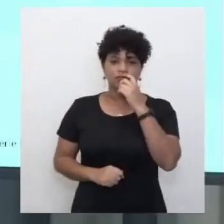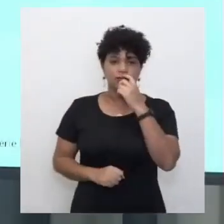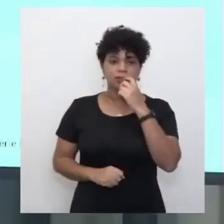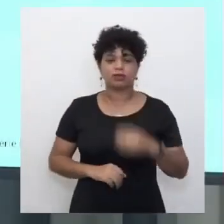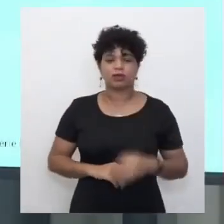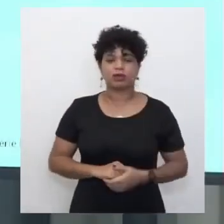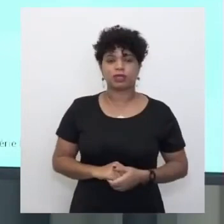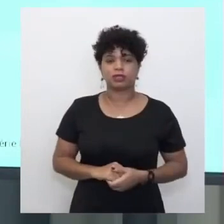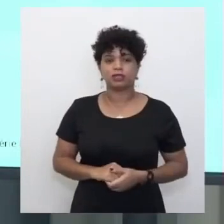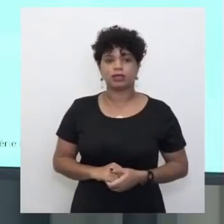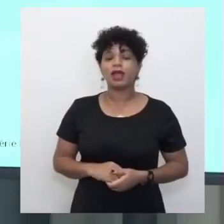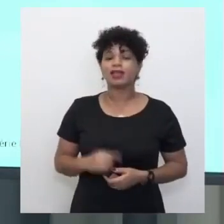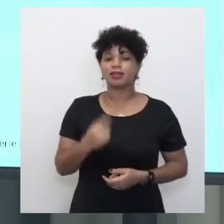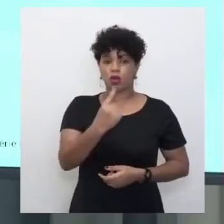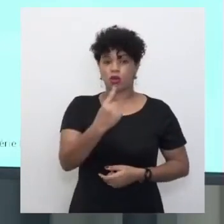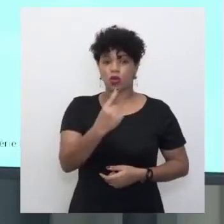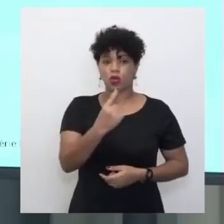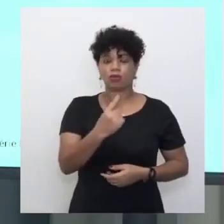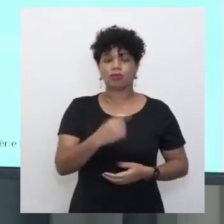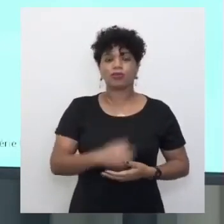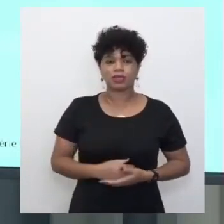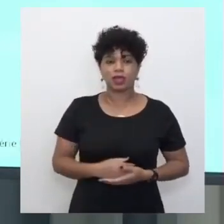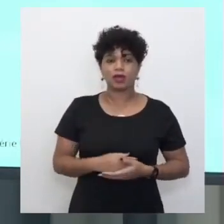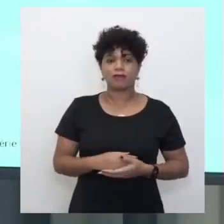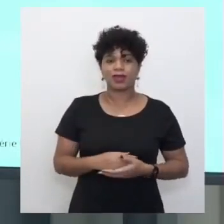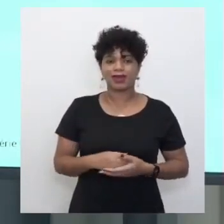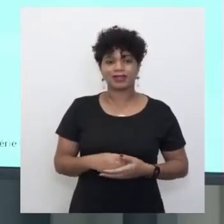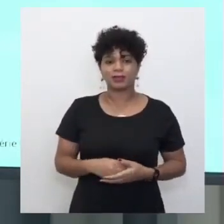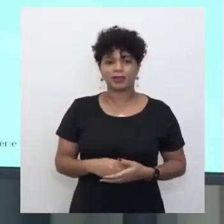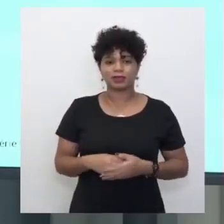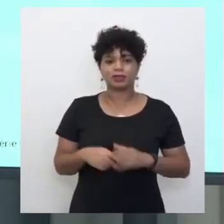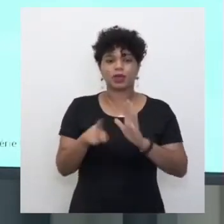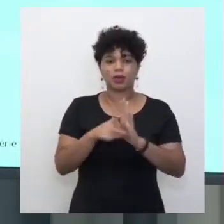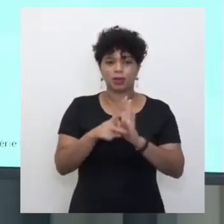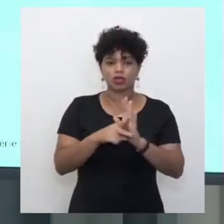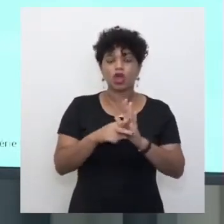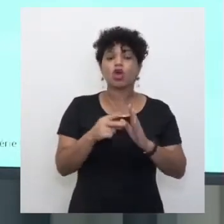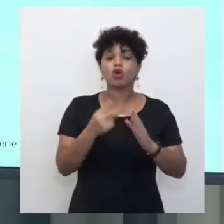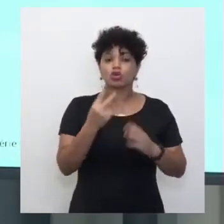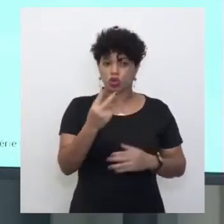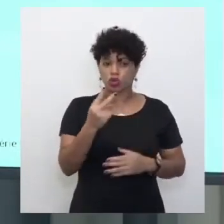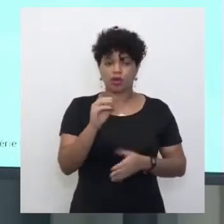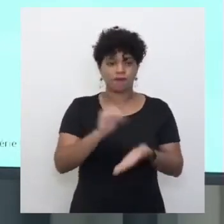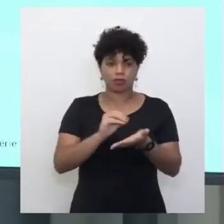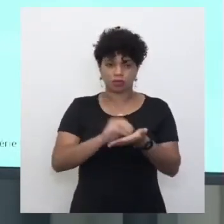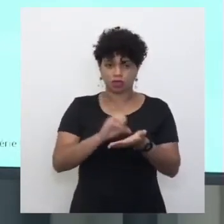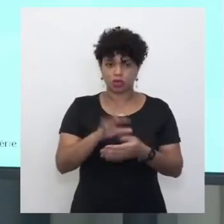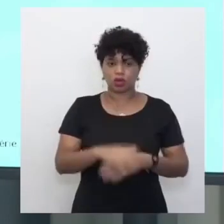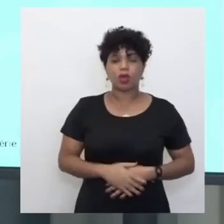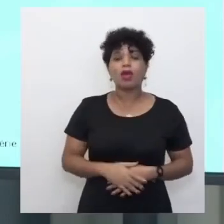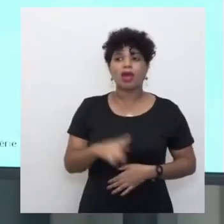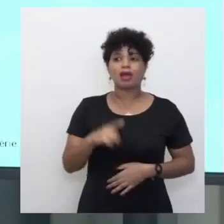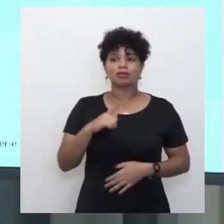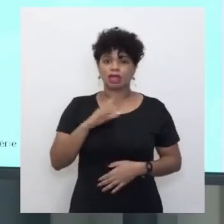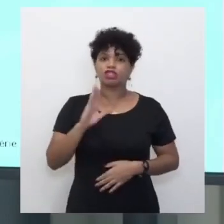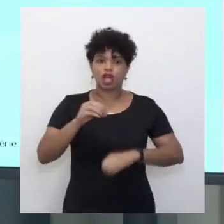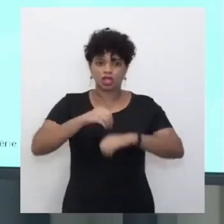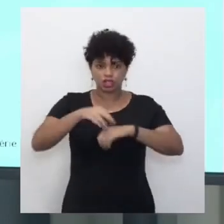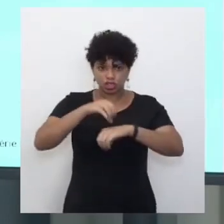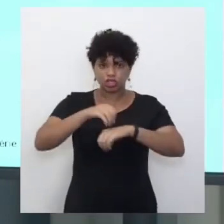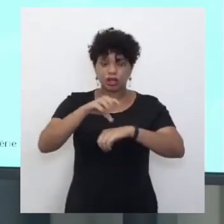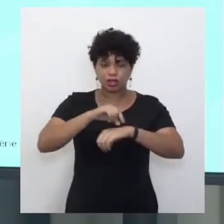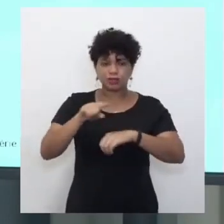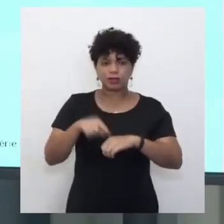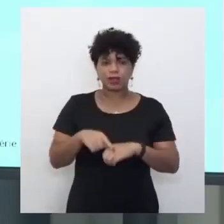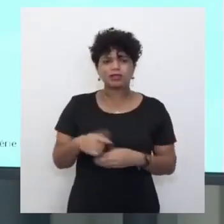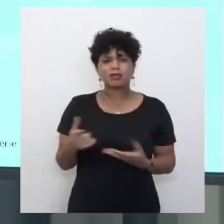Ah, peraí. 1 para chegar no 3, faltam 2. Ah, já te dei muita dica. Professora